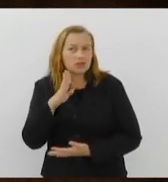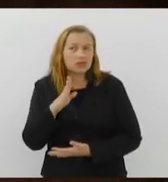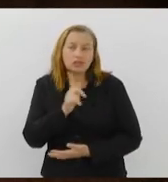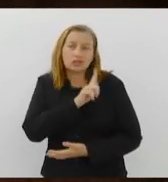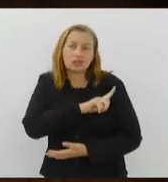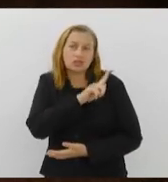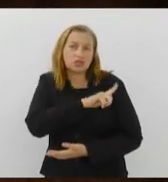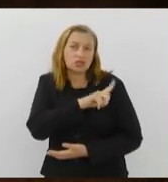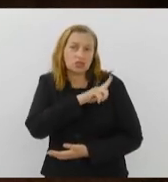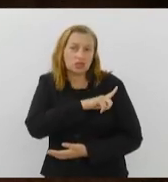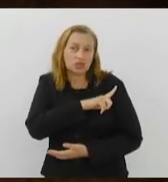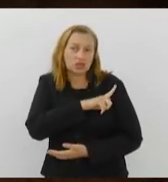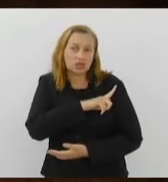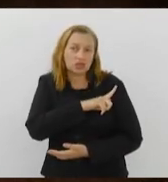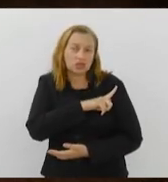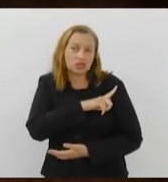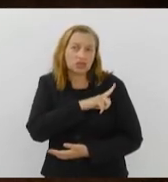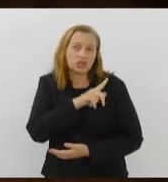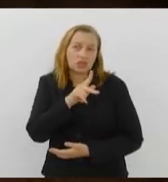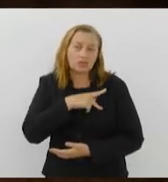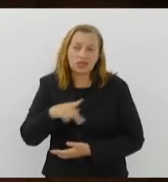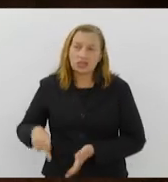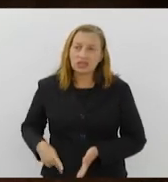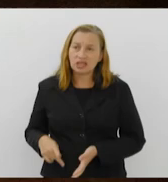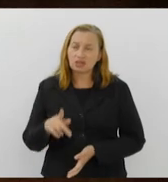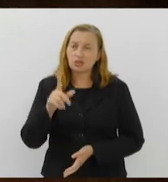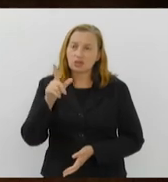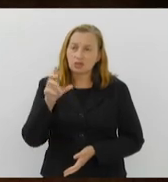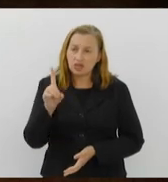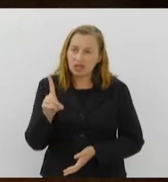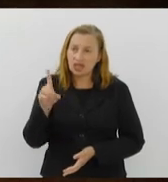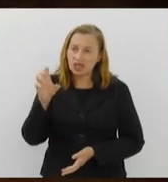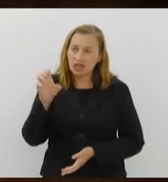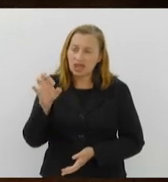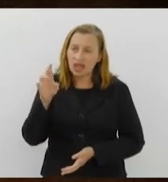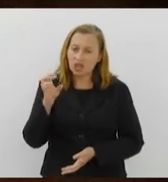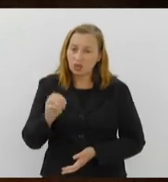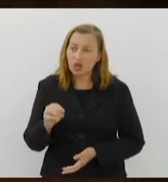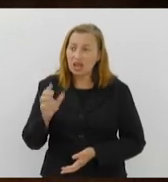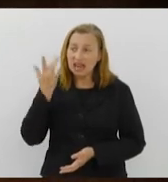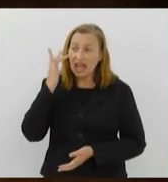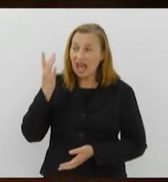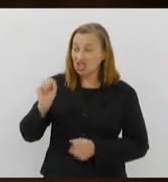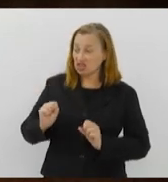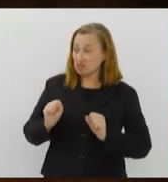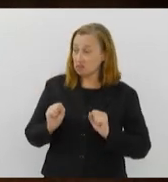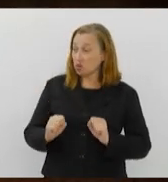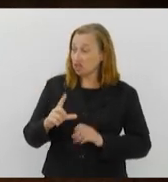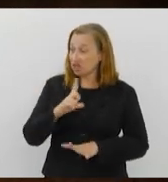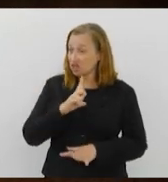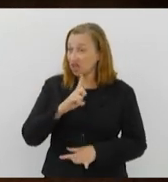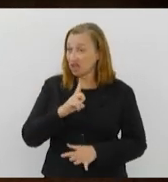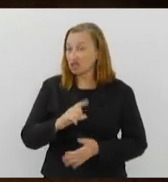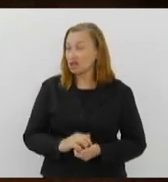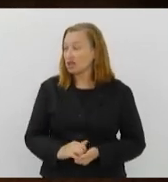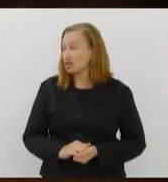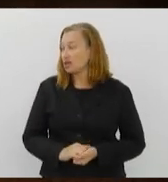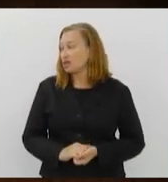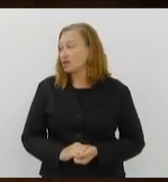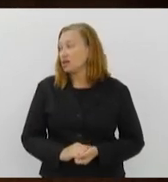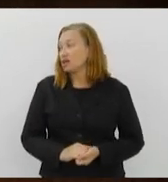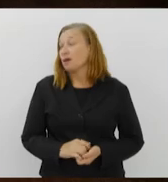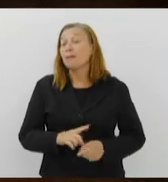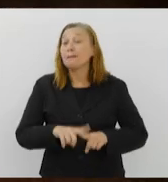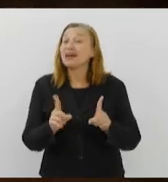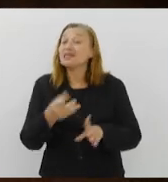gestão desse presidente do Detro, que ele acha que ele está acima do bem e do mal, porque ele tem padrinho. Mas